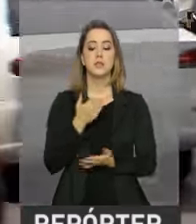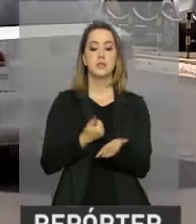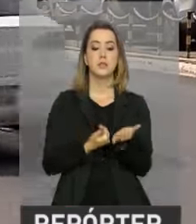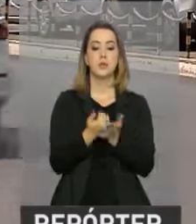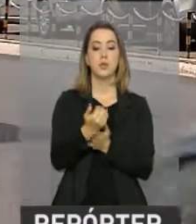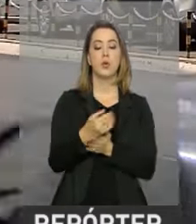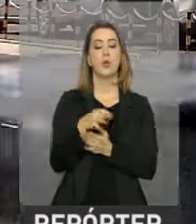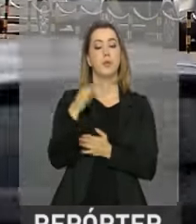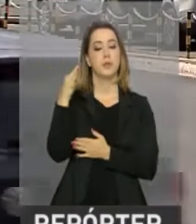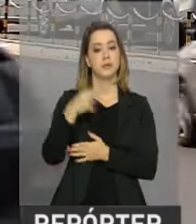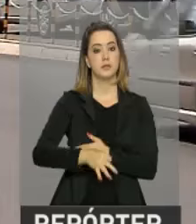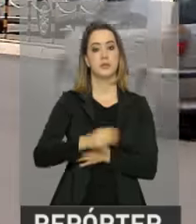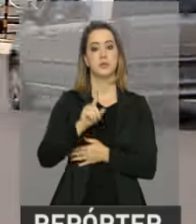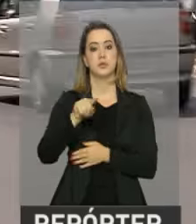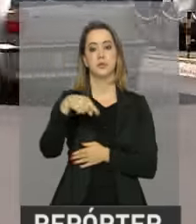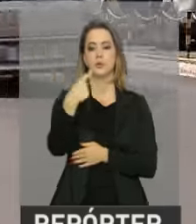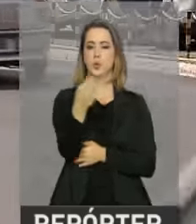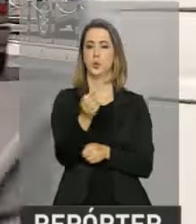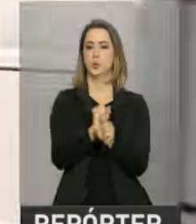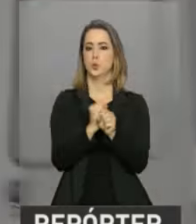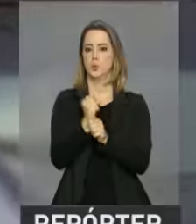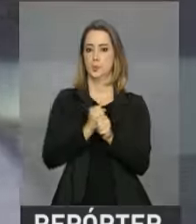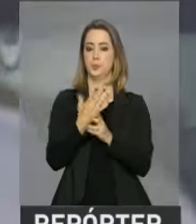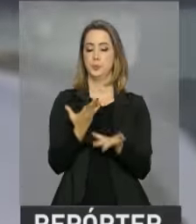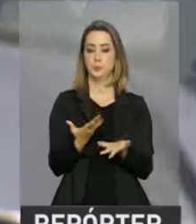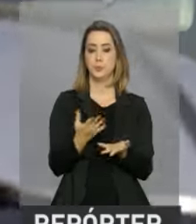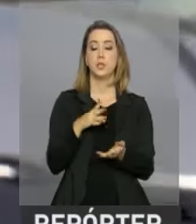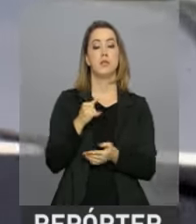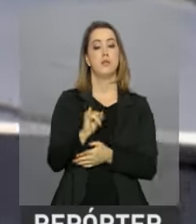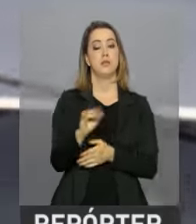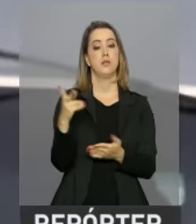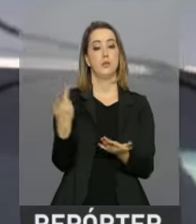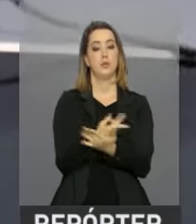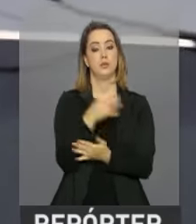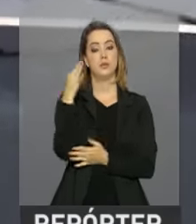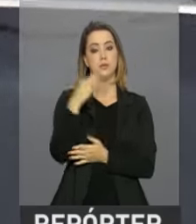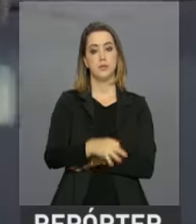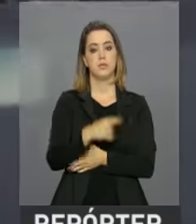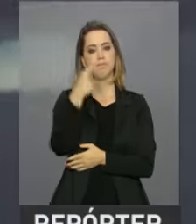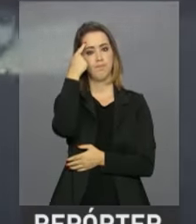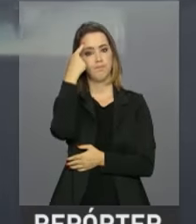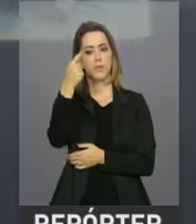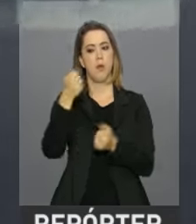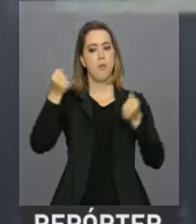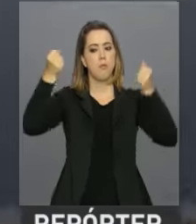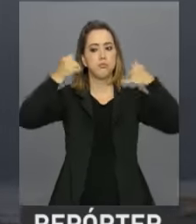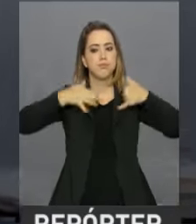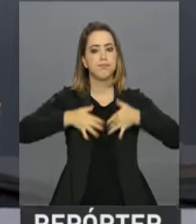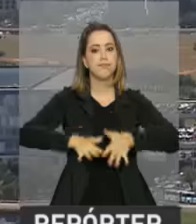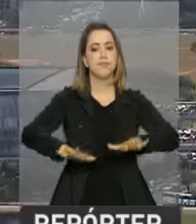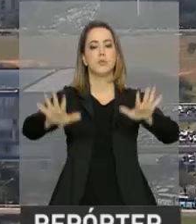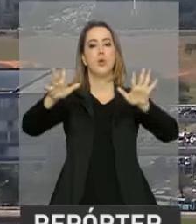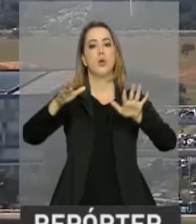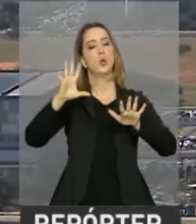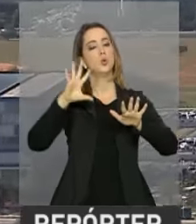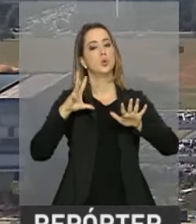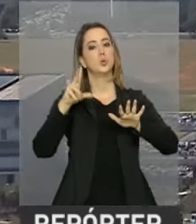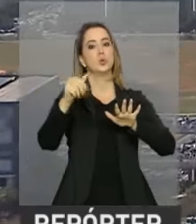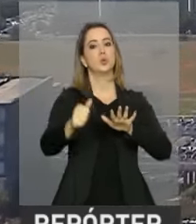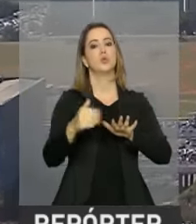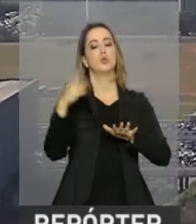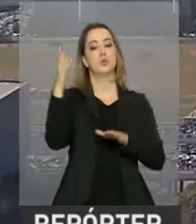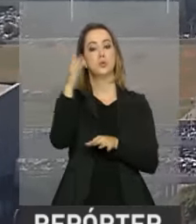funcionar no início de 2017 se tudo der certo A ideia é expandir o serviço para toda a